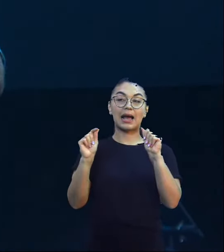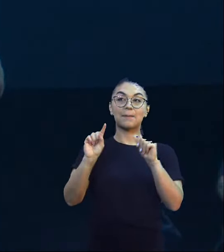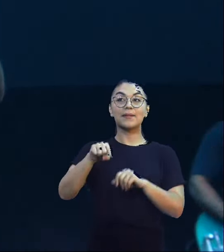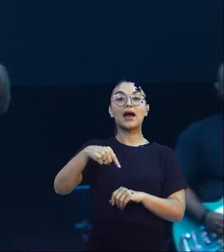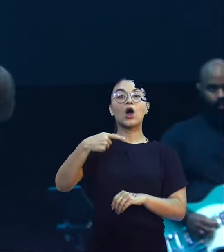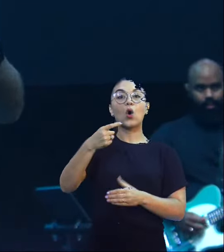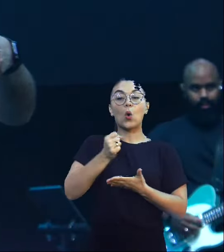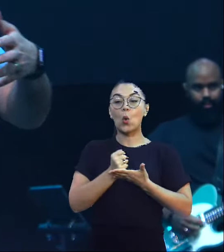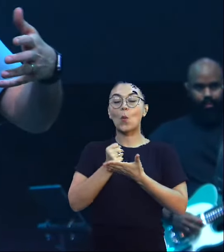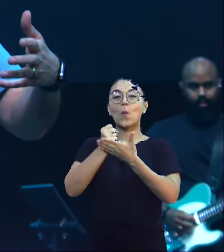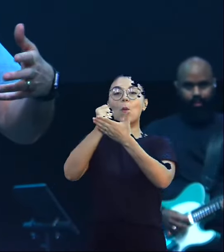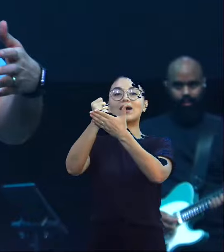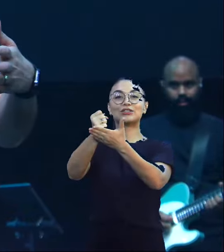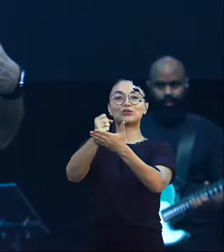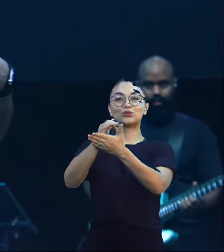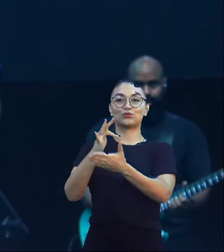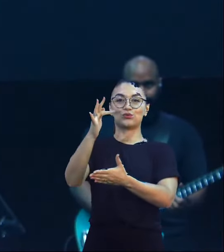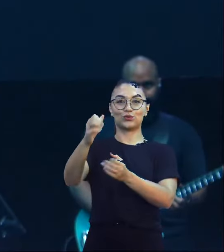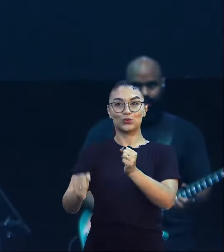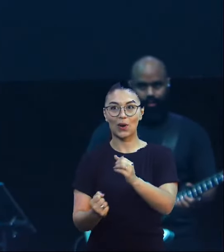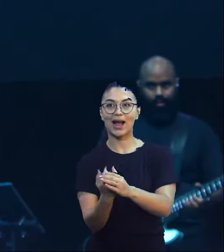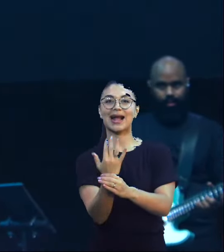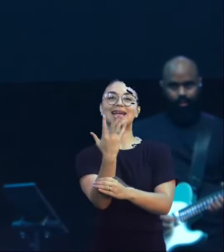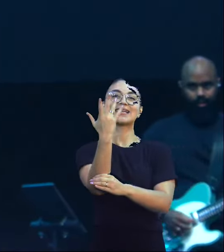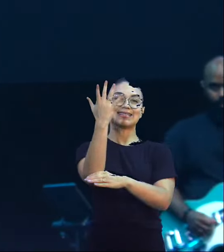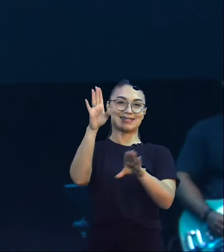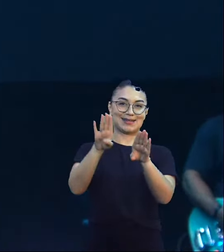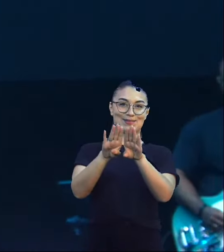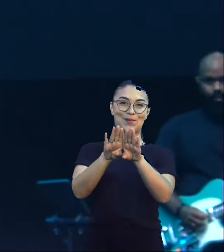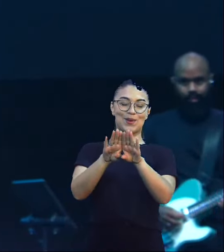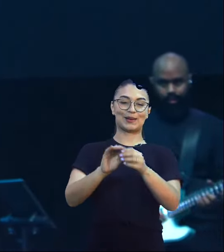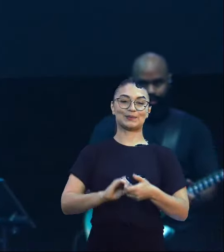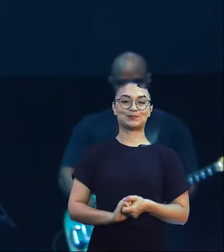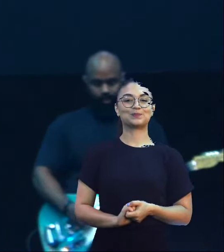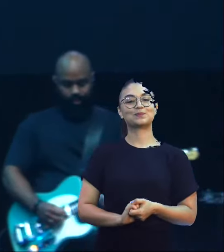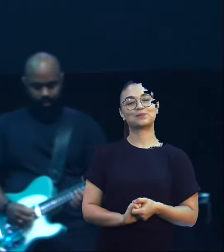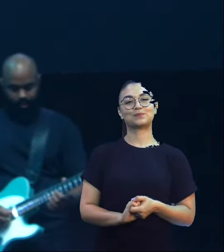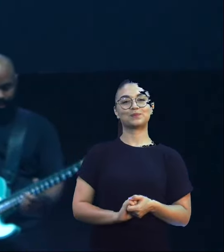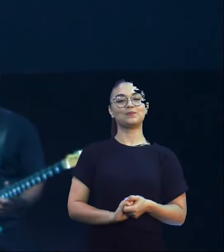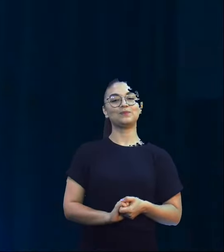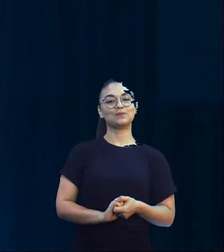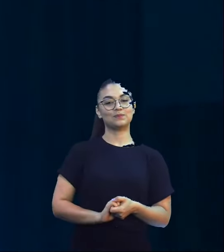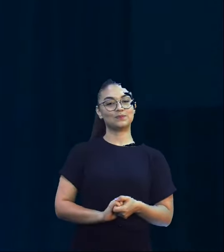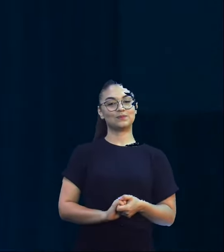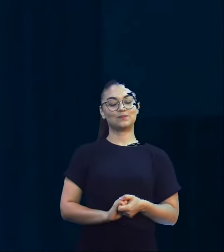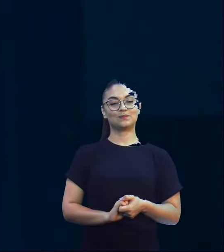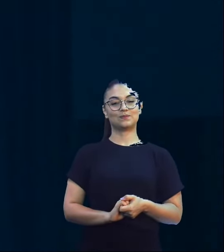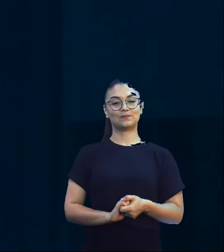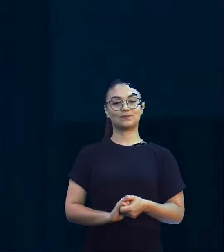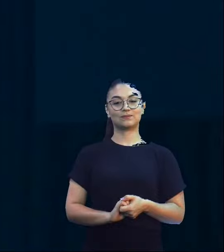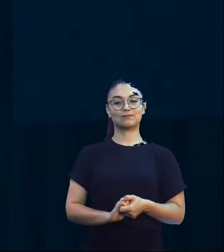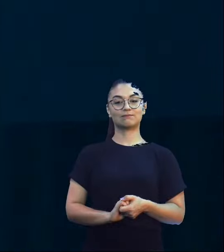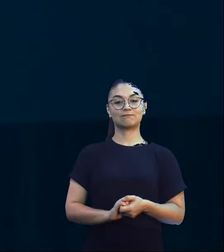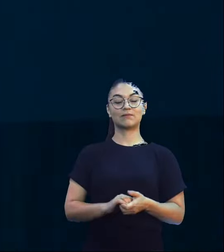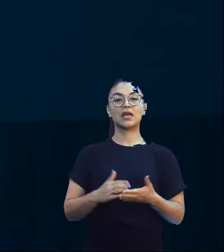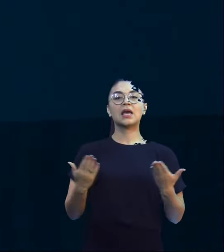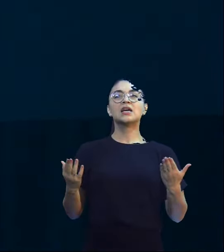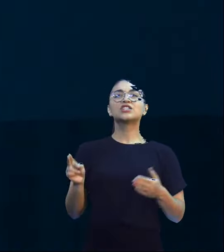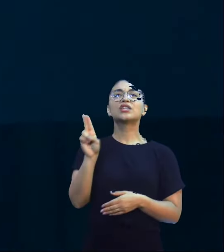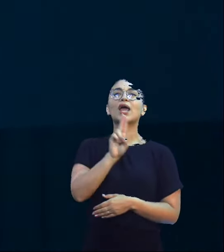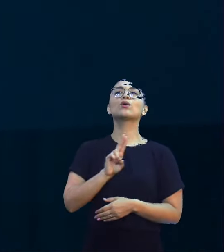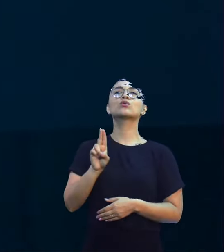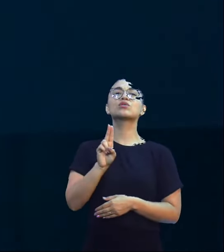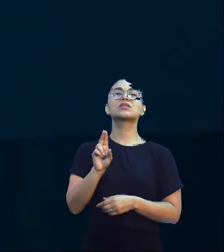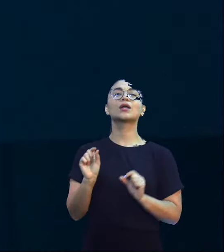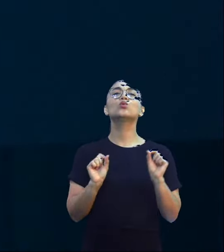Sabe, generosidade é a gente entender que existem recursos que vêm para as nossas mãos, e a gente tem usado esse recurso